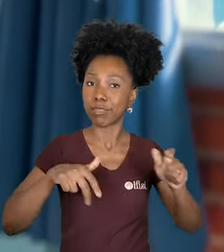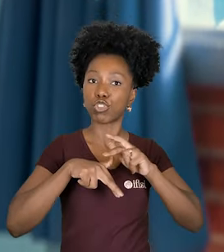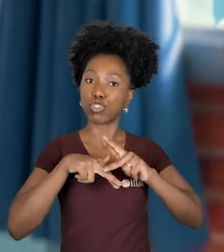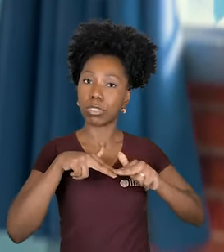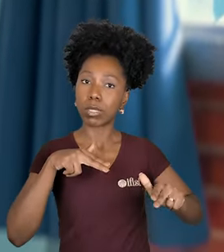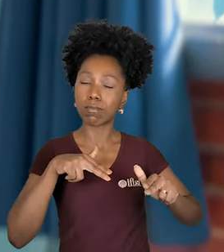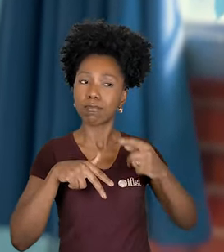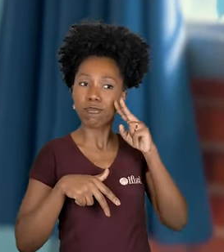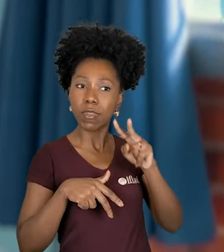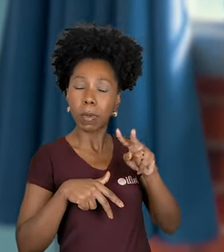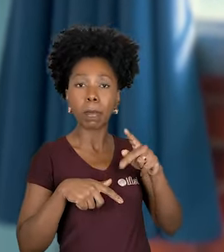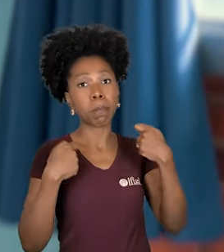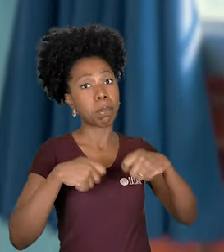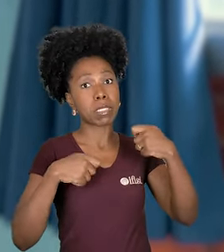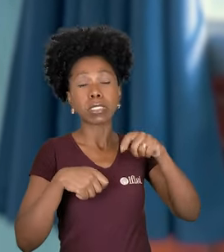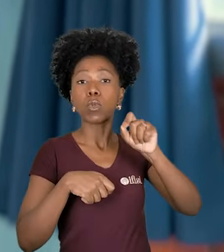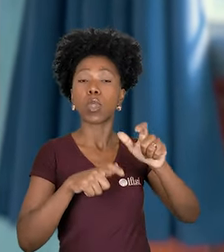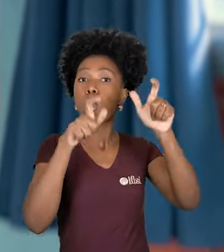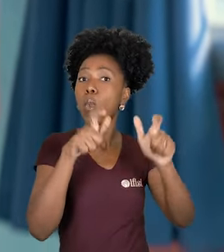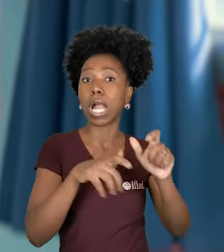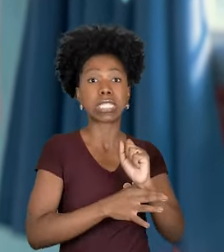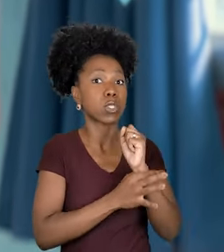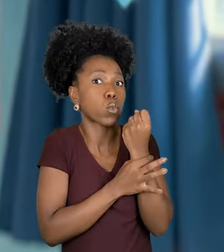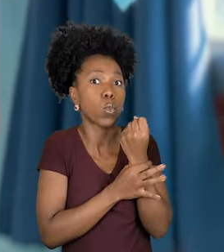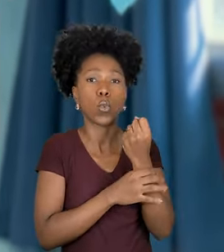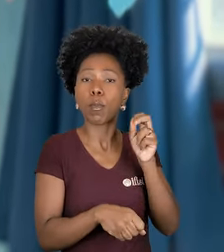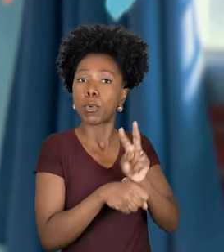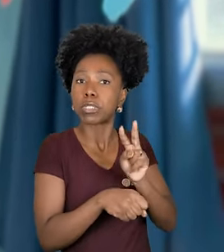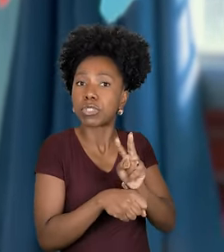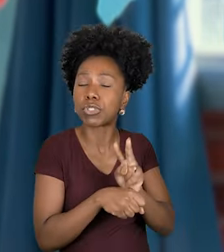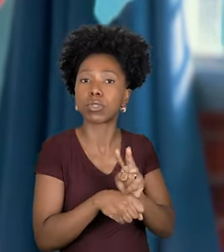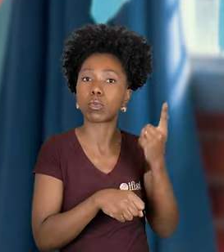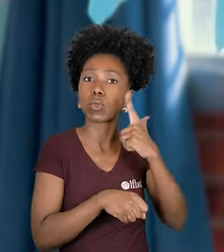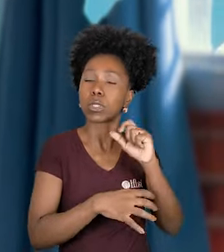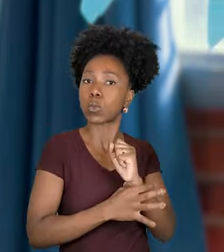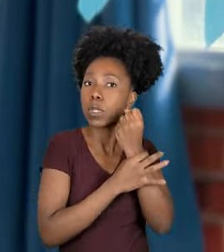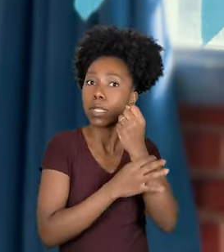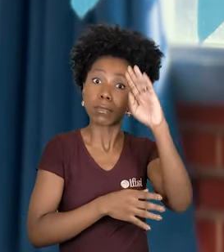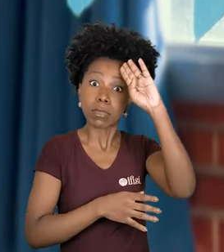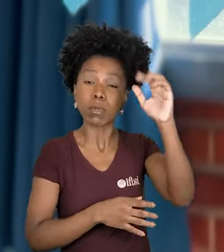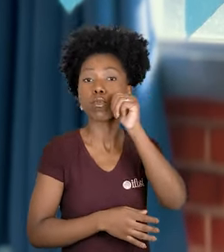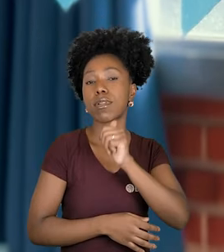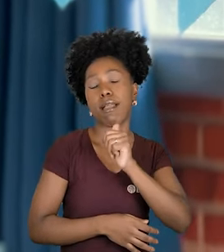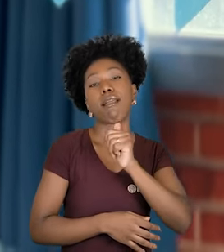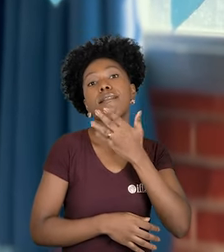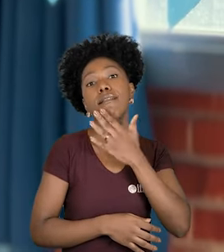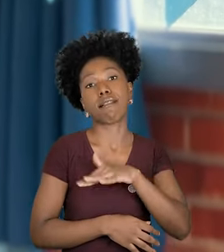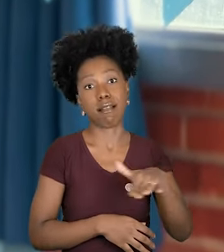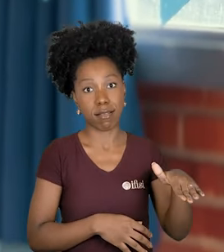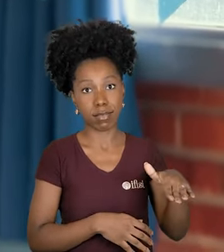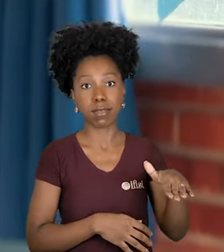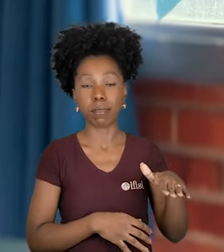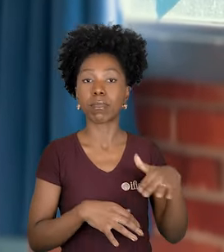tem que tentar fazer um abrigo, porque é onde as pessoas precisam de lugares seguros, lugares protegidos, em que elas possam ter segurança, sobretudo as mulheres e as